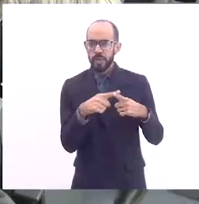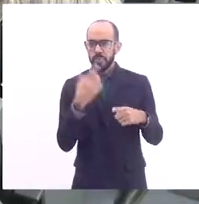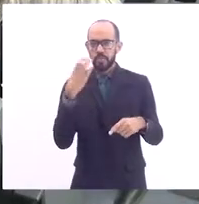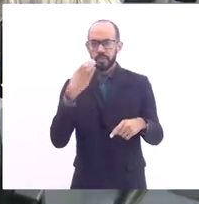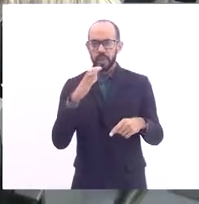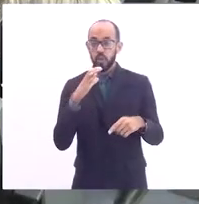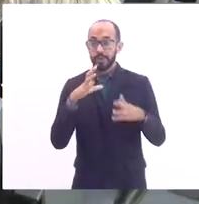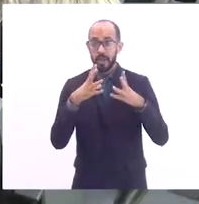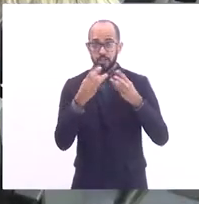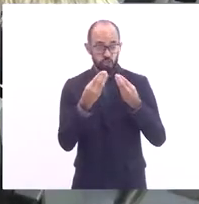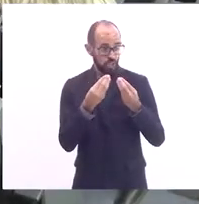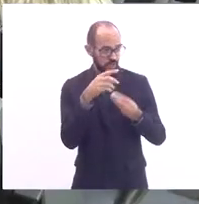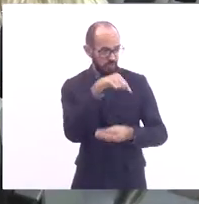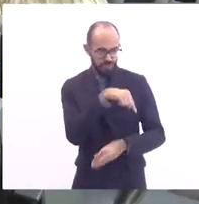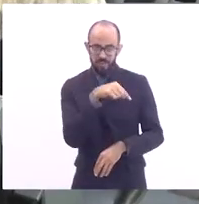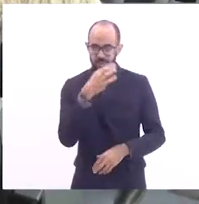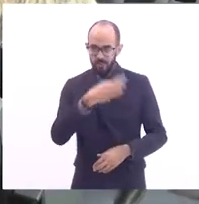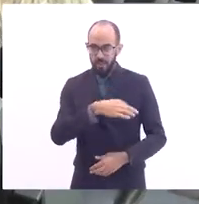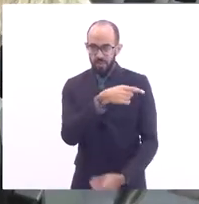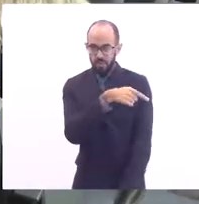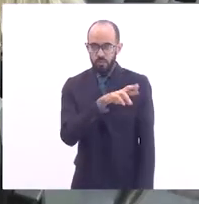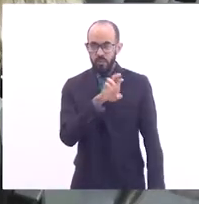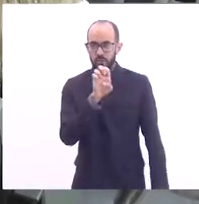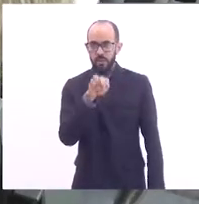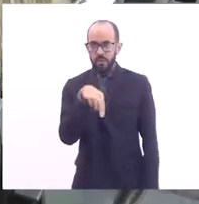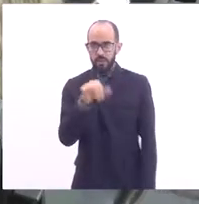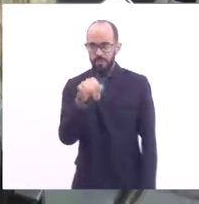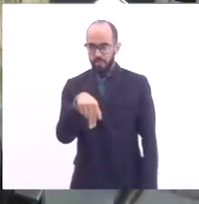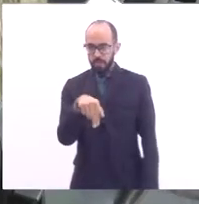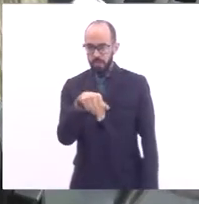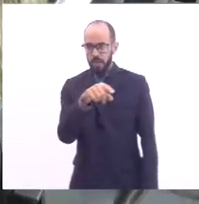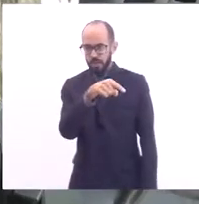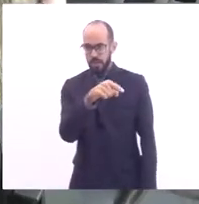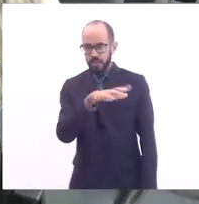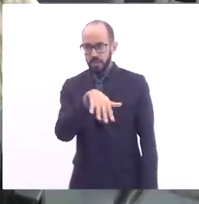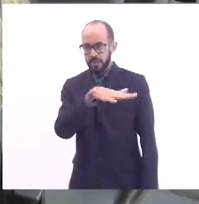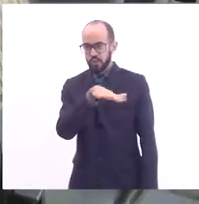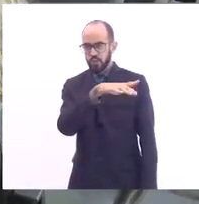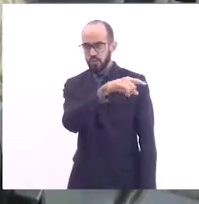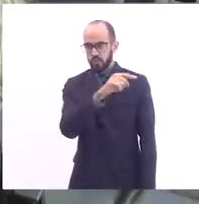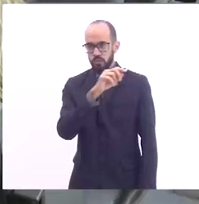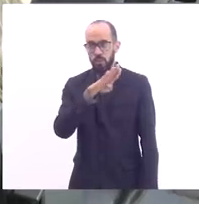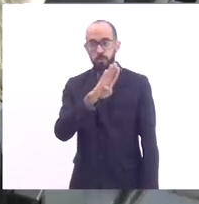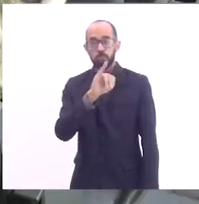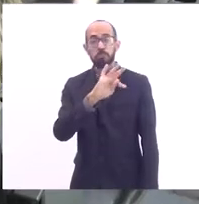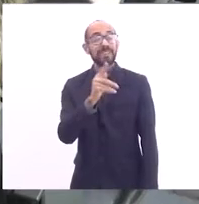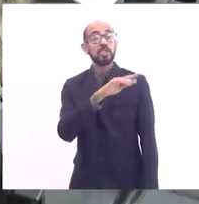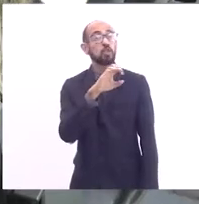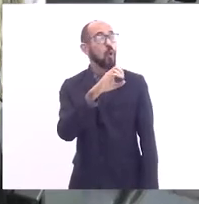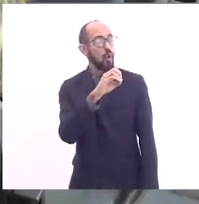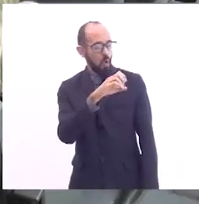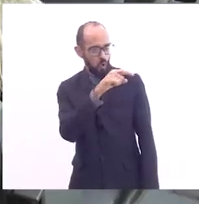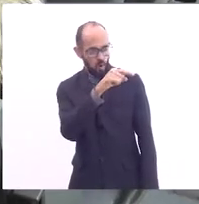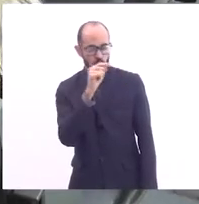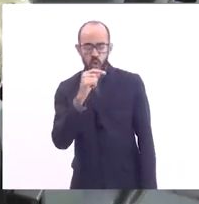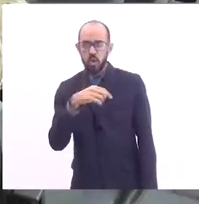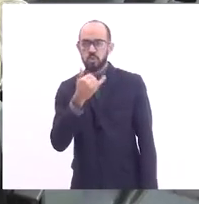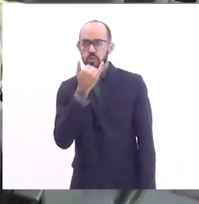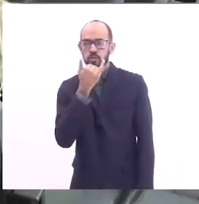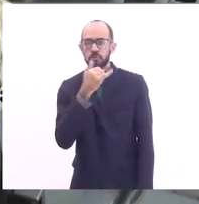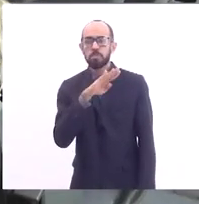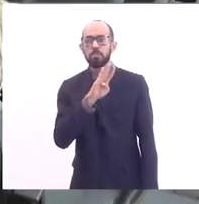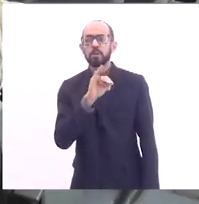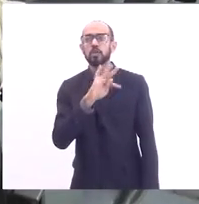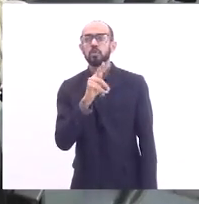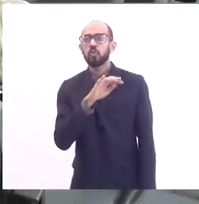aqui, lá da região. Então, Binho, agradecendo também a sua presença, mas eu vou anunciar